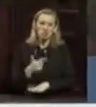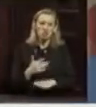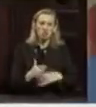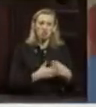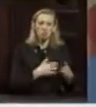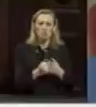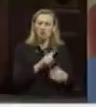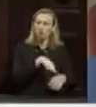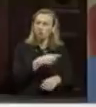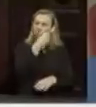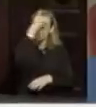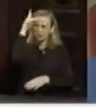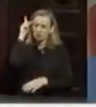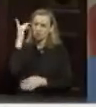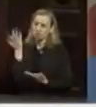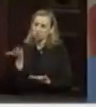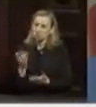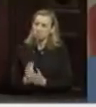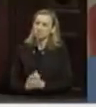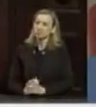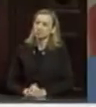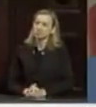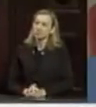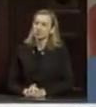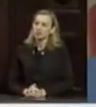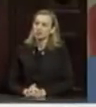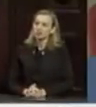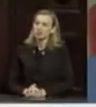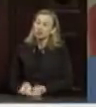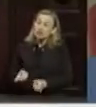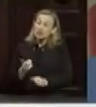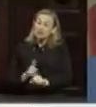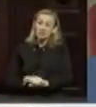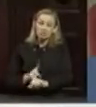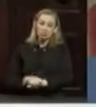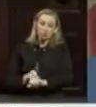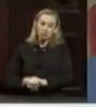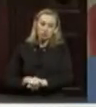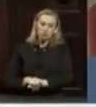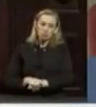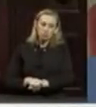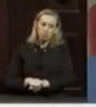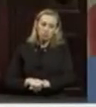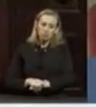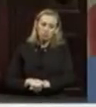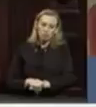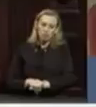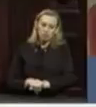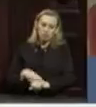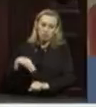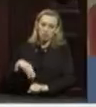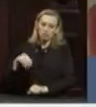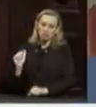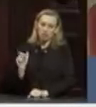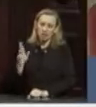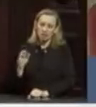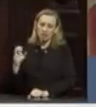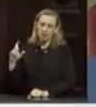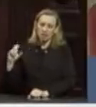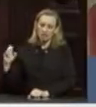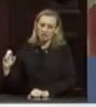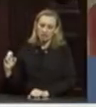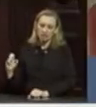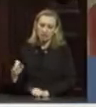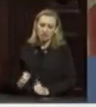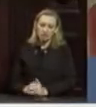aproveitar desse momento, né? E nesse momento, a Marielle tinha um mandato brilhante, de pouco mais de um ano de